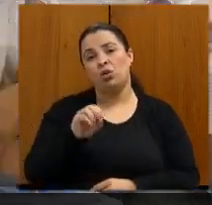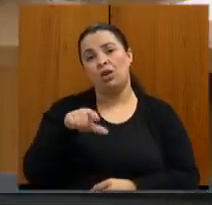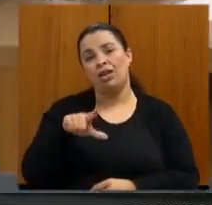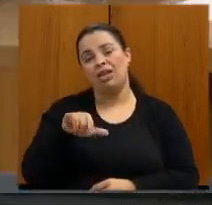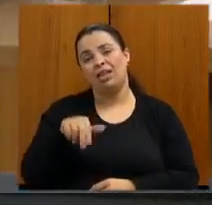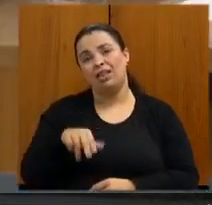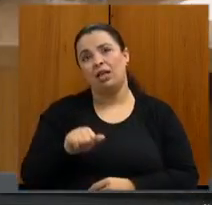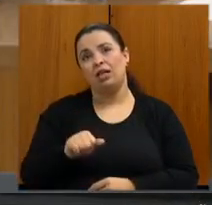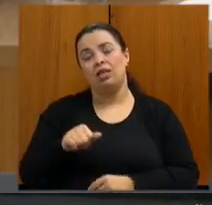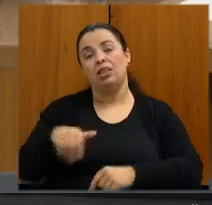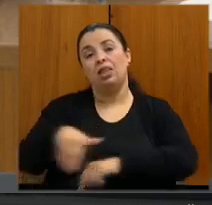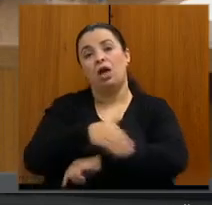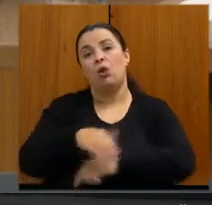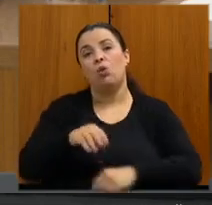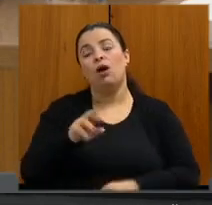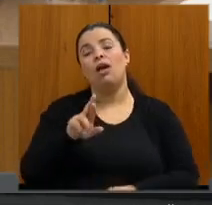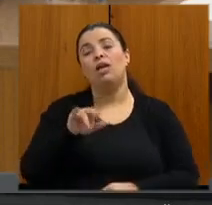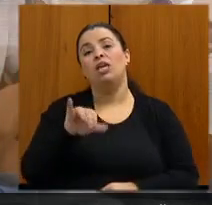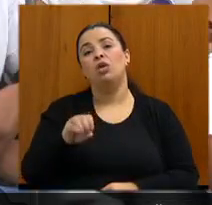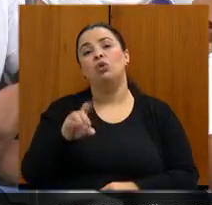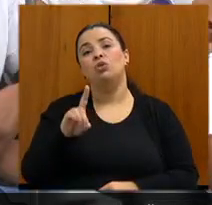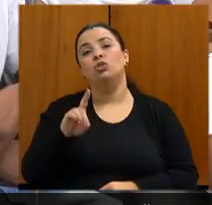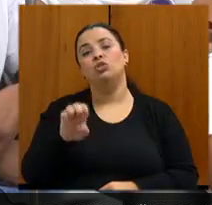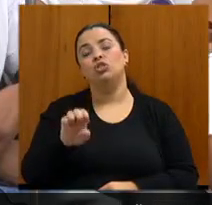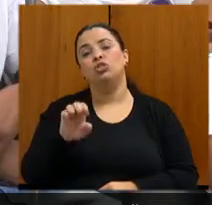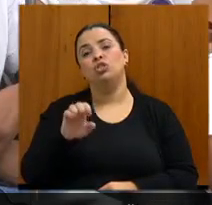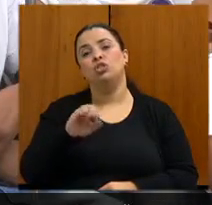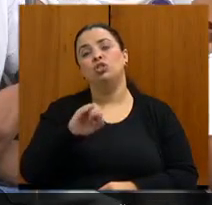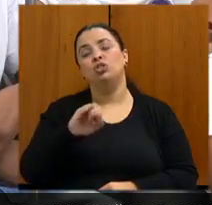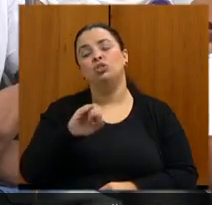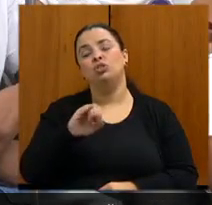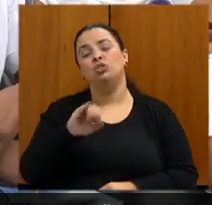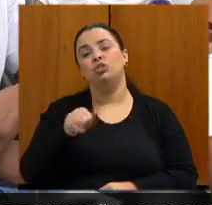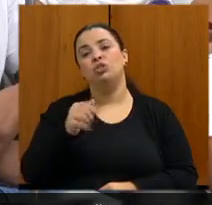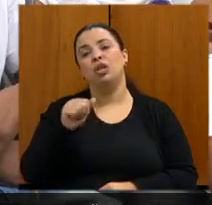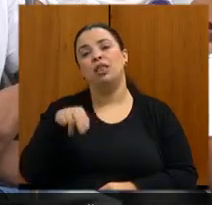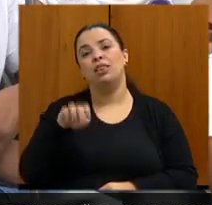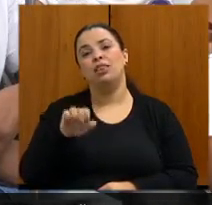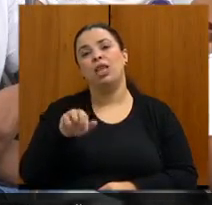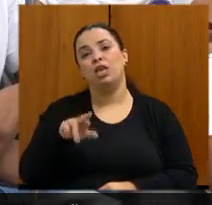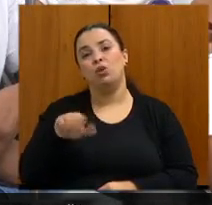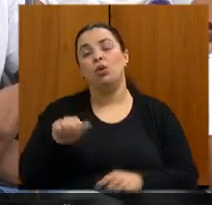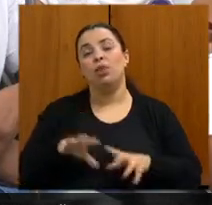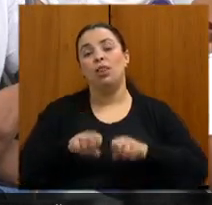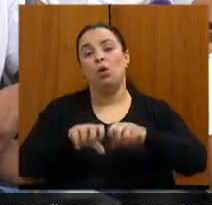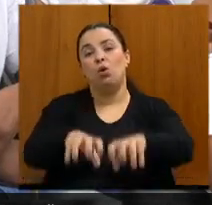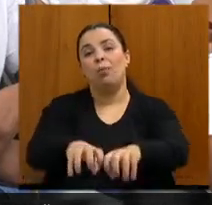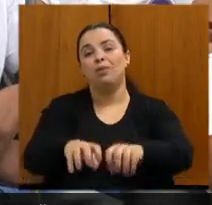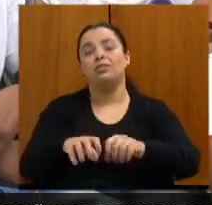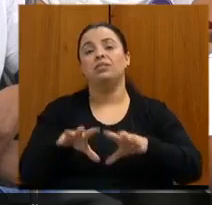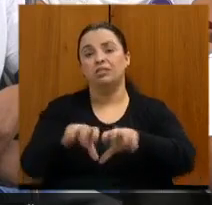de Janeiro 109 na ocupação Carolina de Jesus e por nós para fora eu tomo medicamento